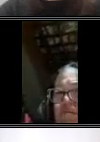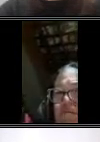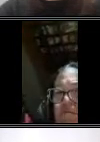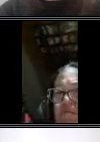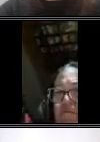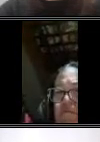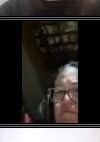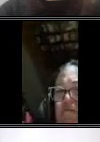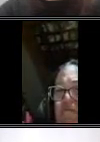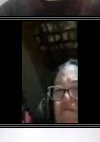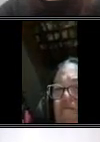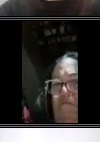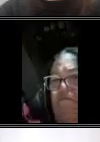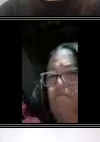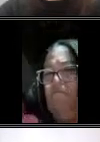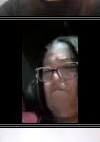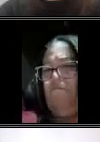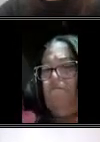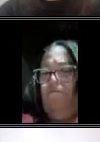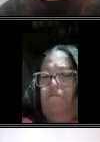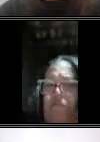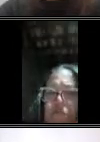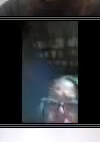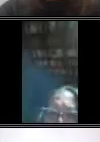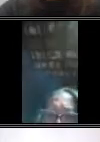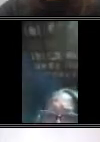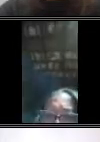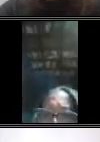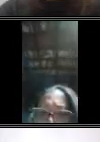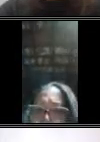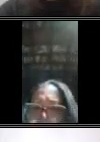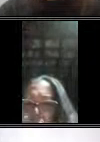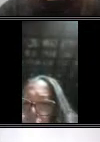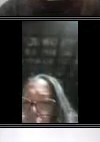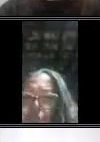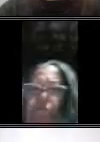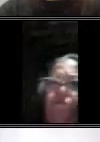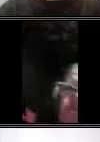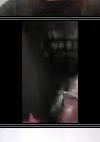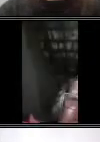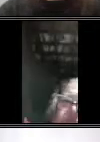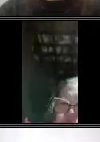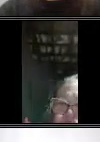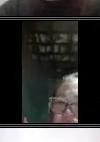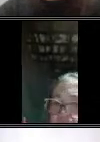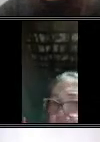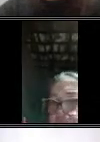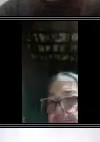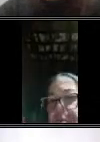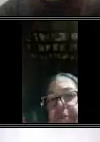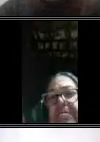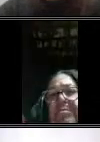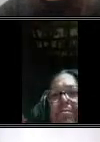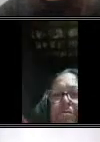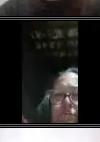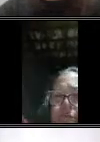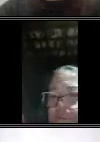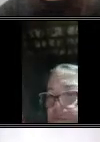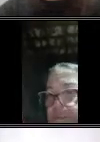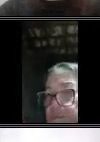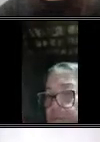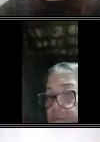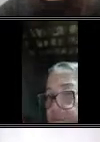Então, crianças com TDAH comparadas com crianças sem TDAH. Observem que o